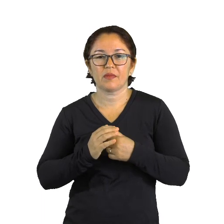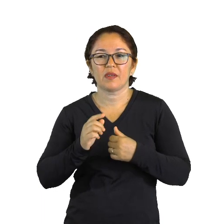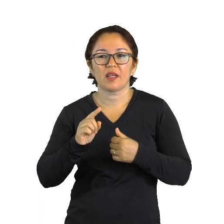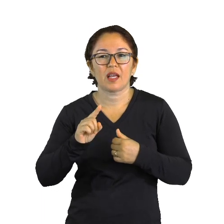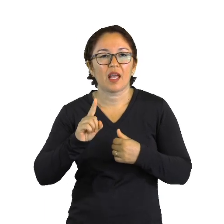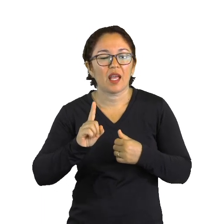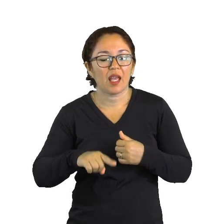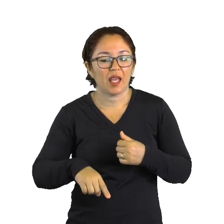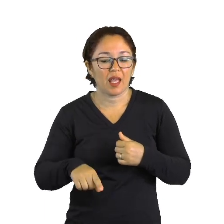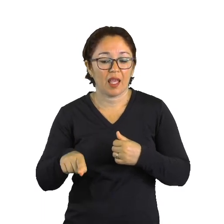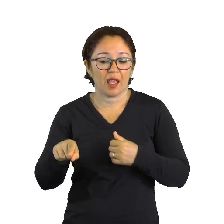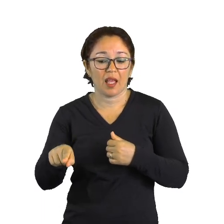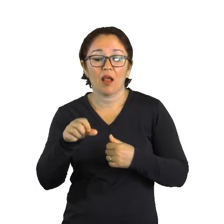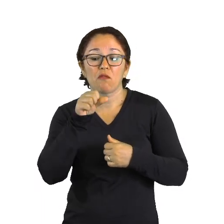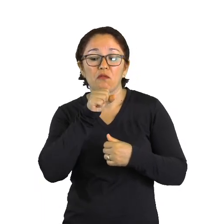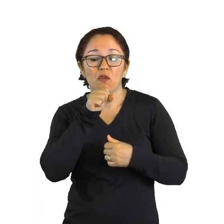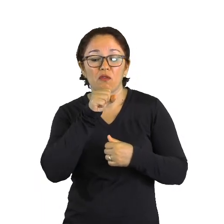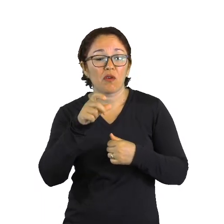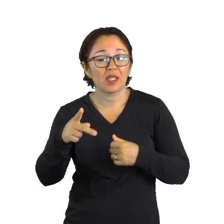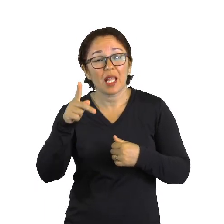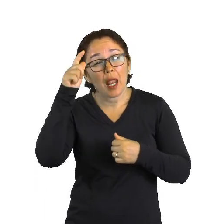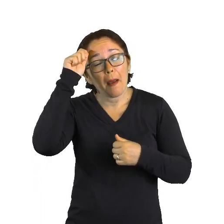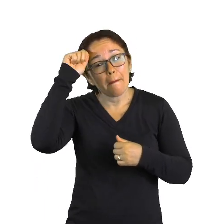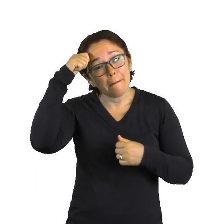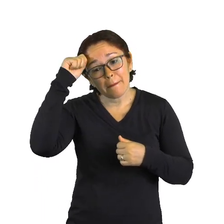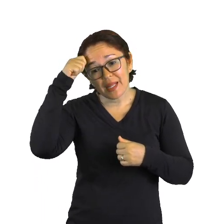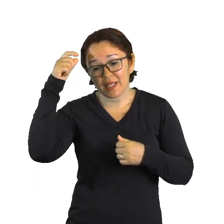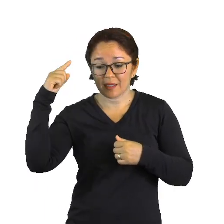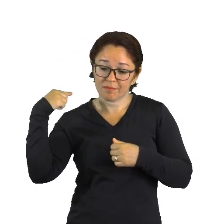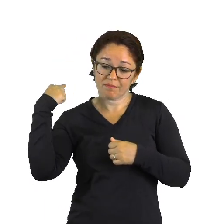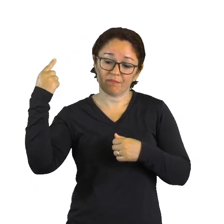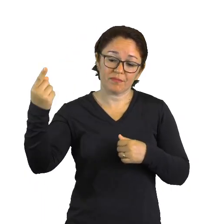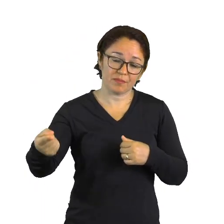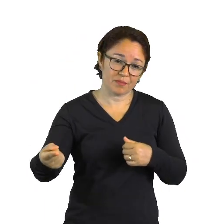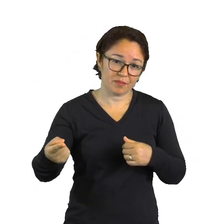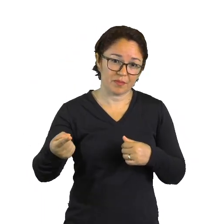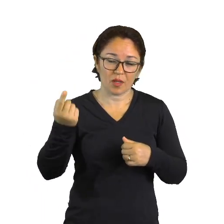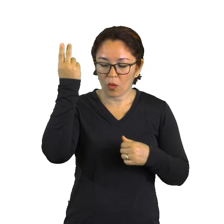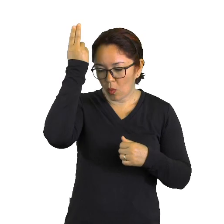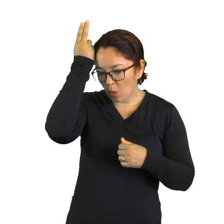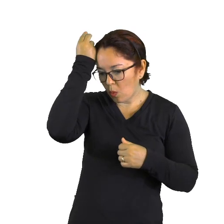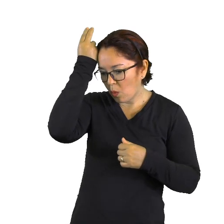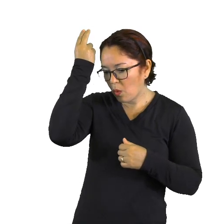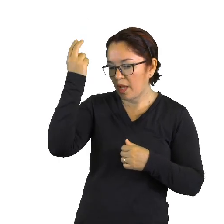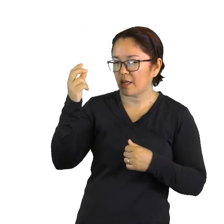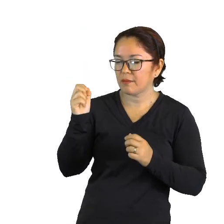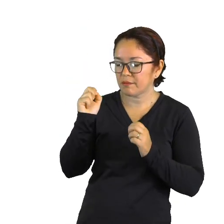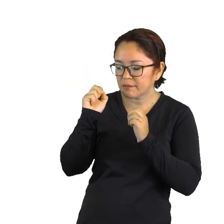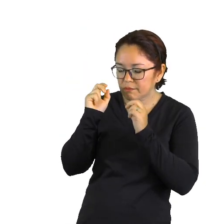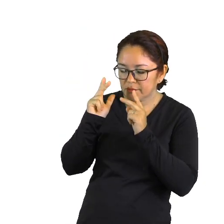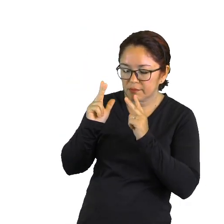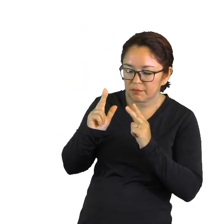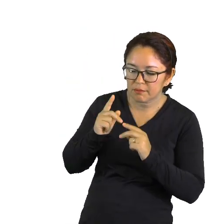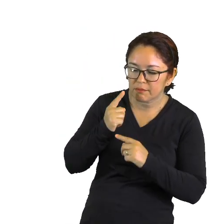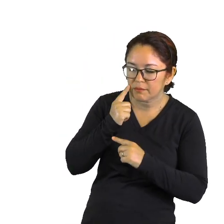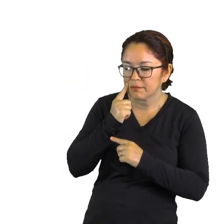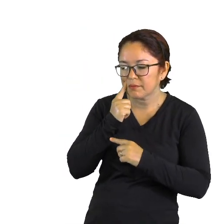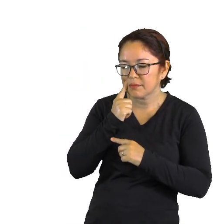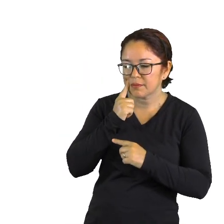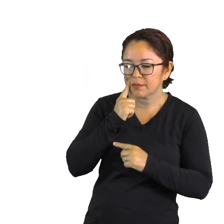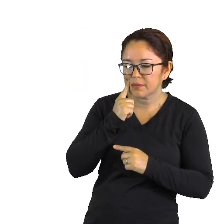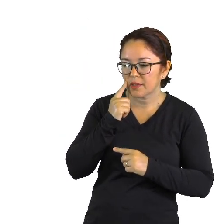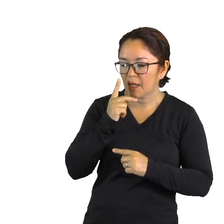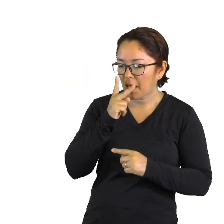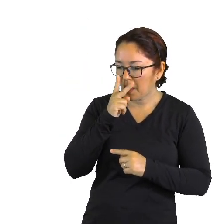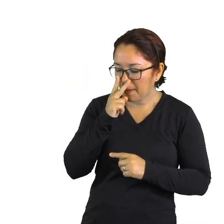avó preta que ela tinha. Aí o coelho, que era bobinho, mas nem tanto, viu que a mãe da menina devia estar